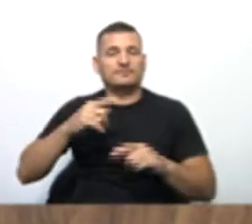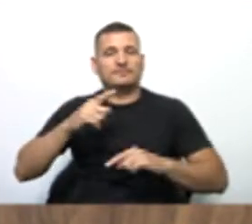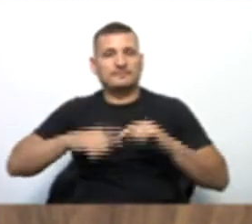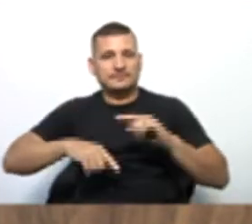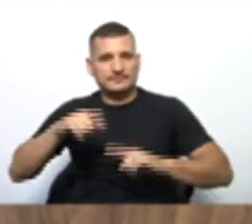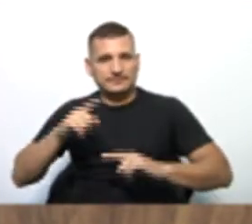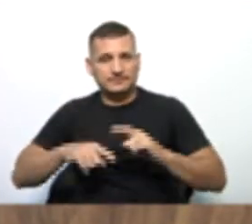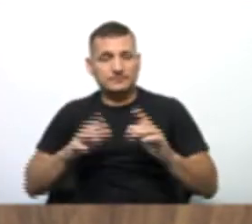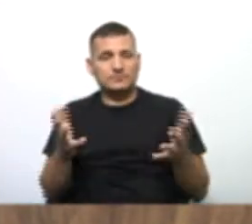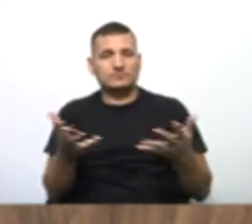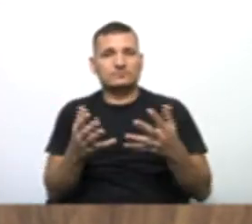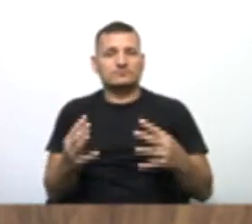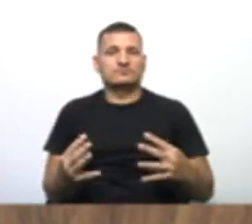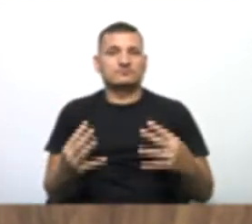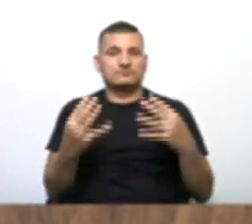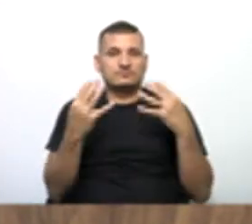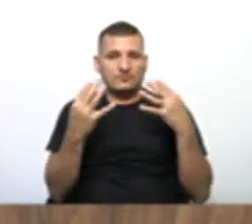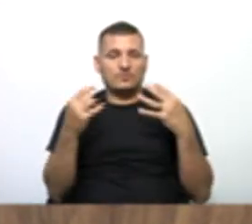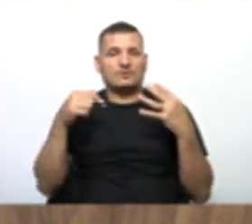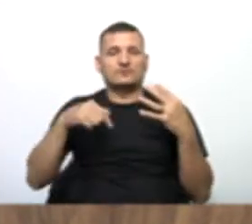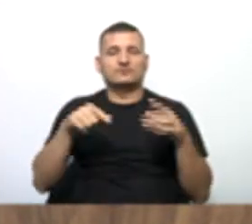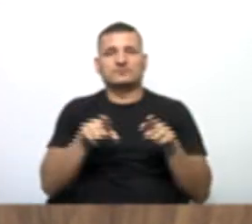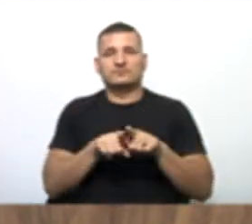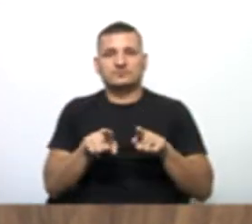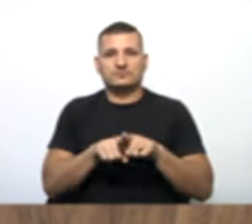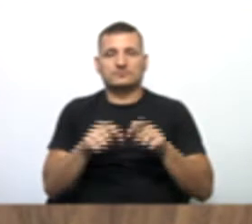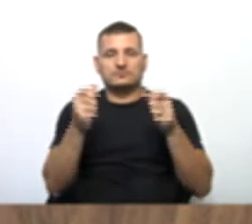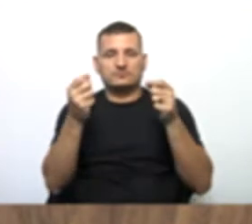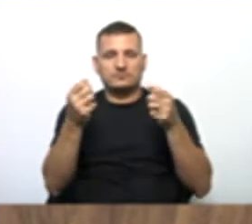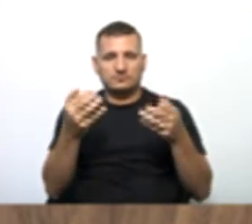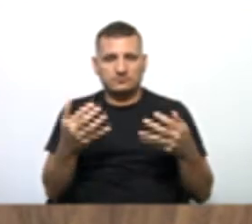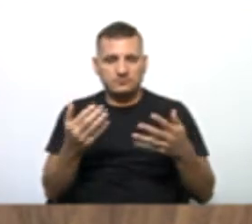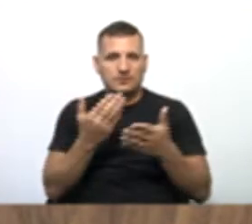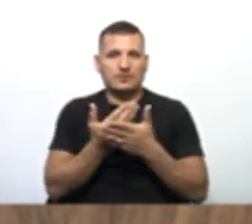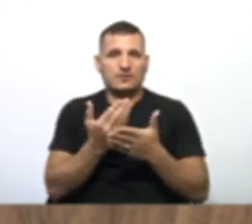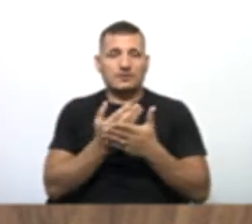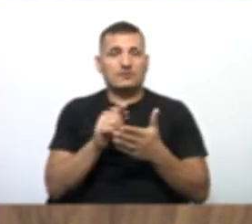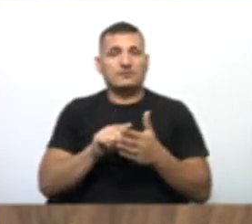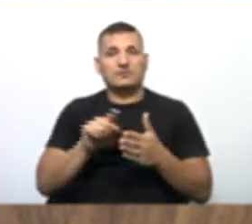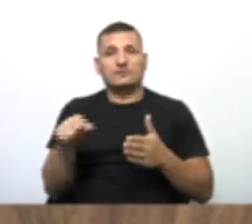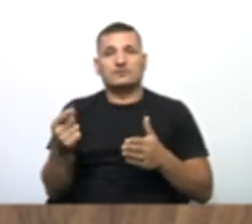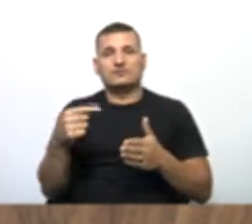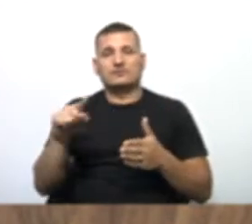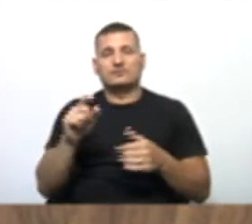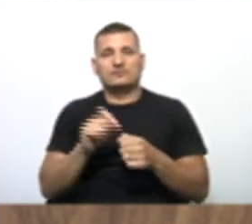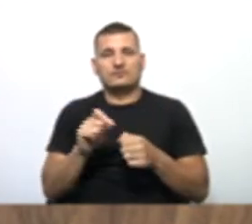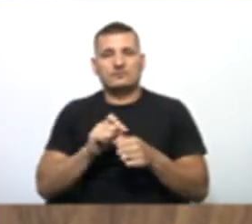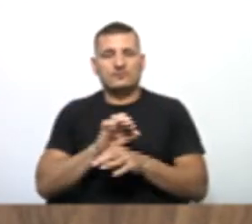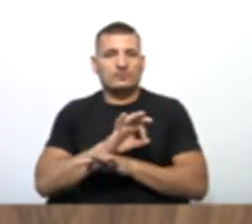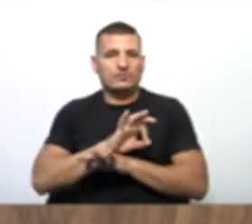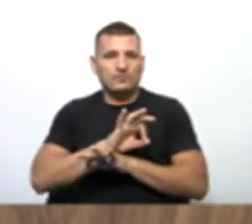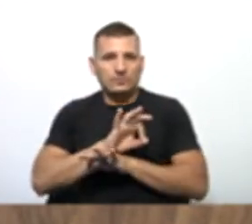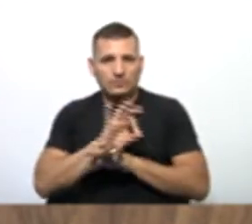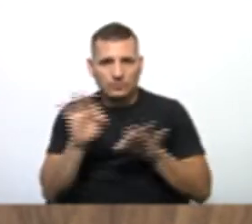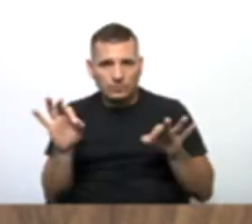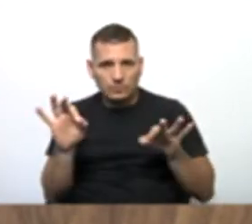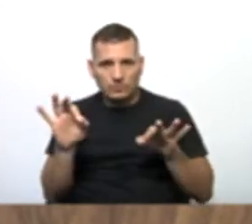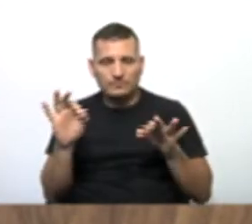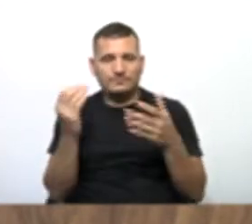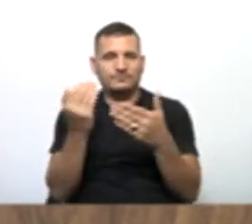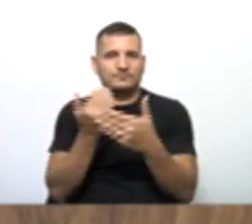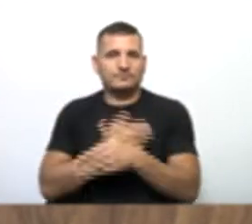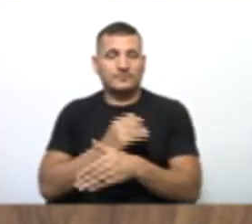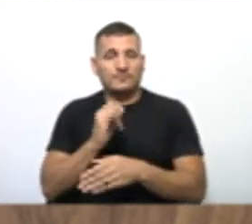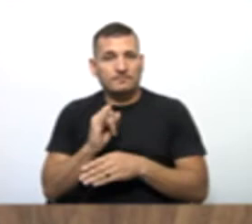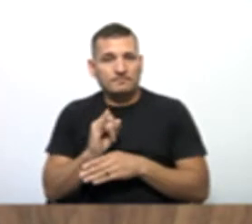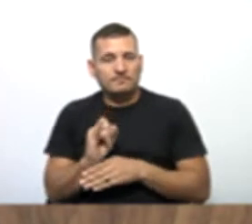né? De todo o nosso material aqui também, para que vocês possam depois realizar uma excelente prova, né? E aproveitar com êxito